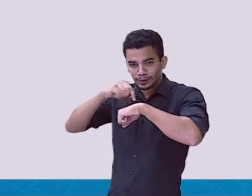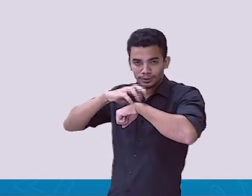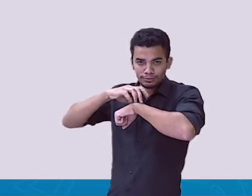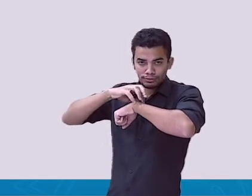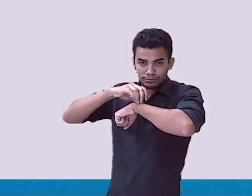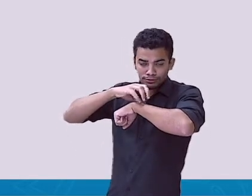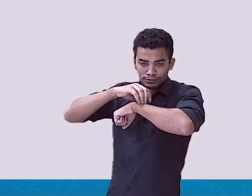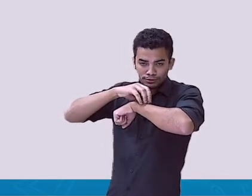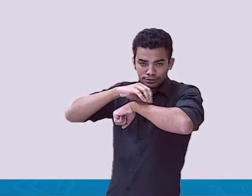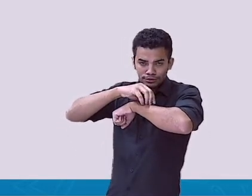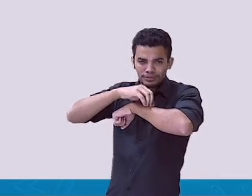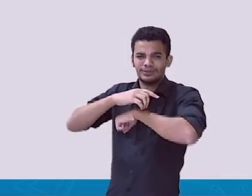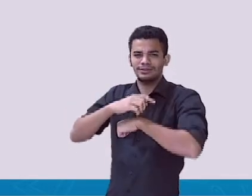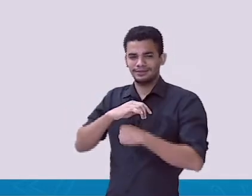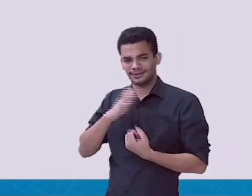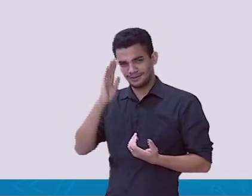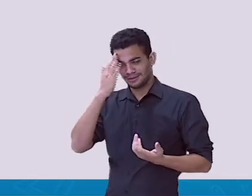ter os